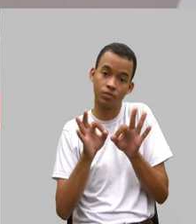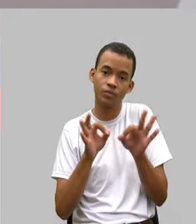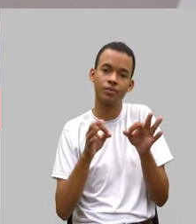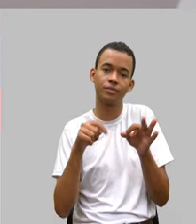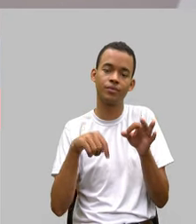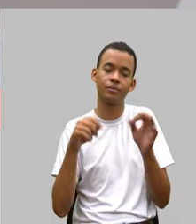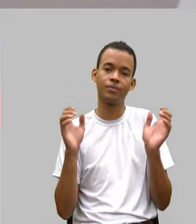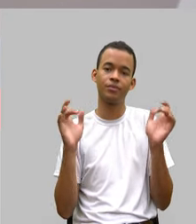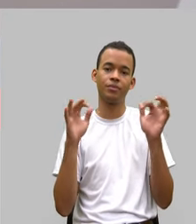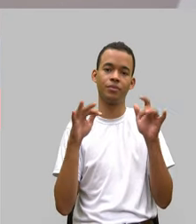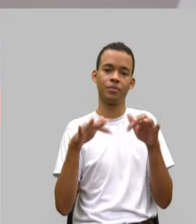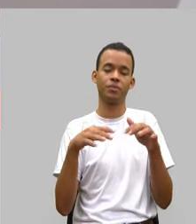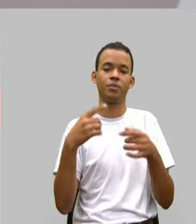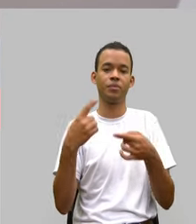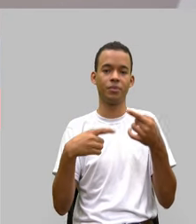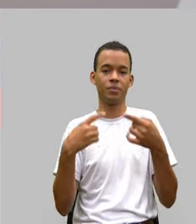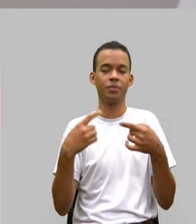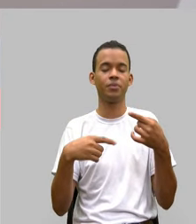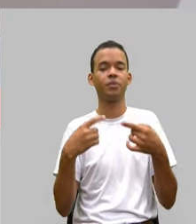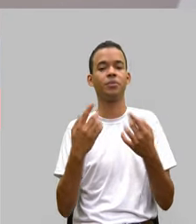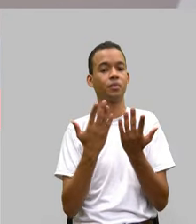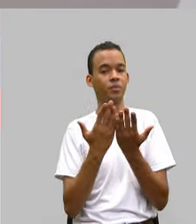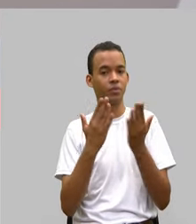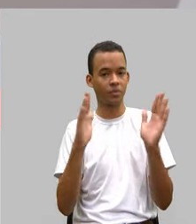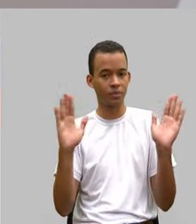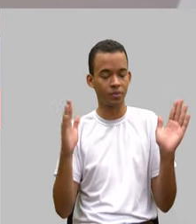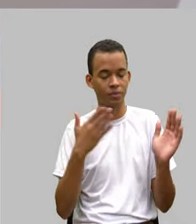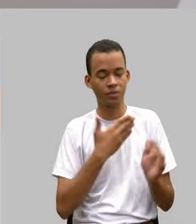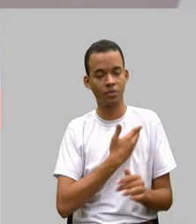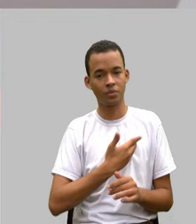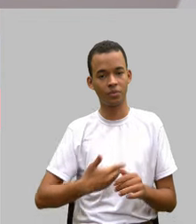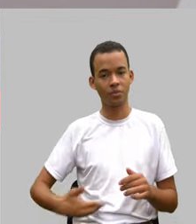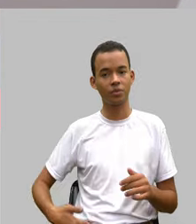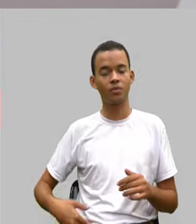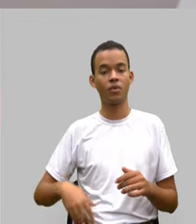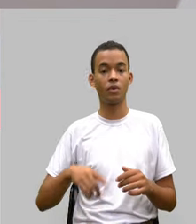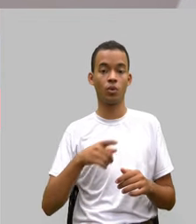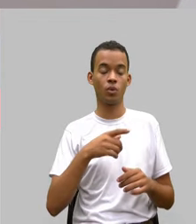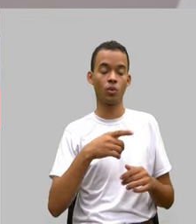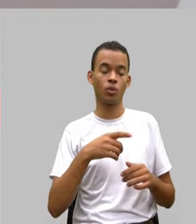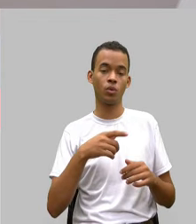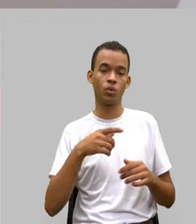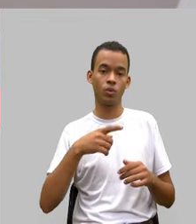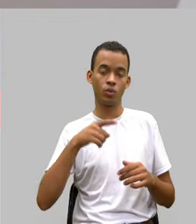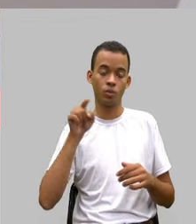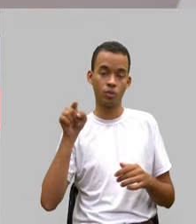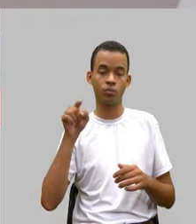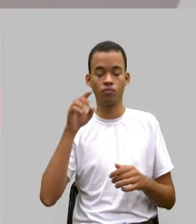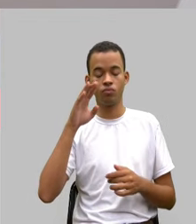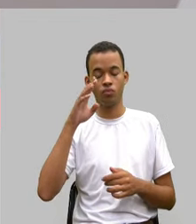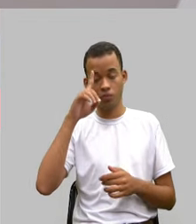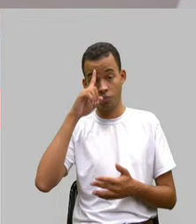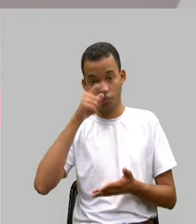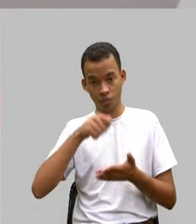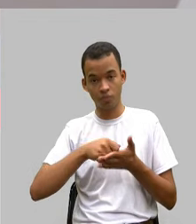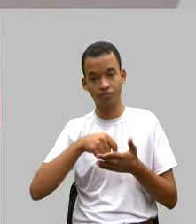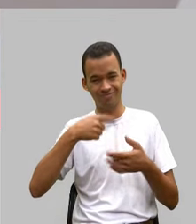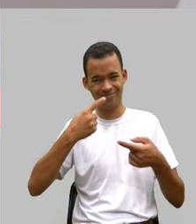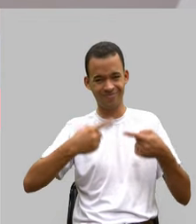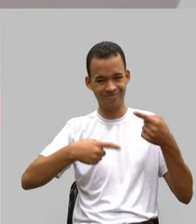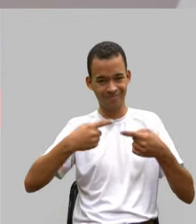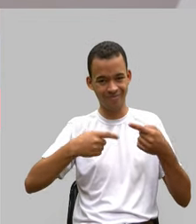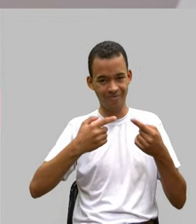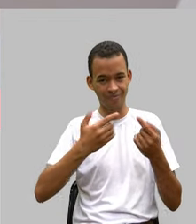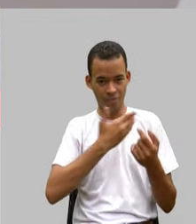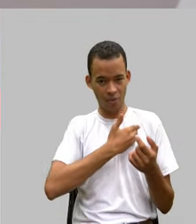audiência Mas ela preferiu né pela relevância da causa pela relevância do tema conforme a gente vê essa